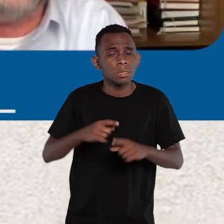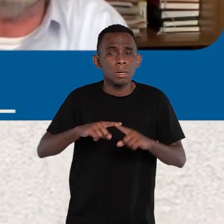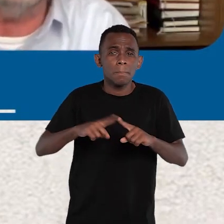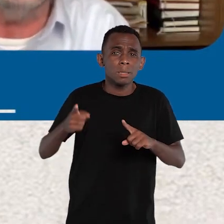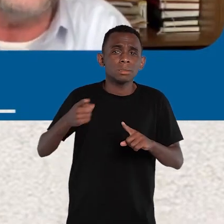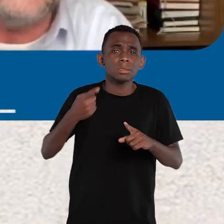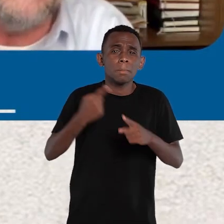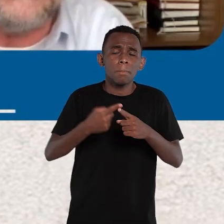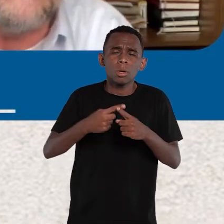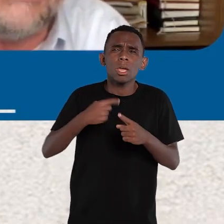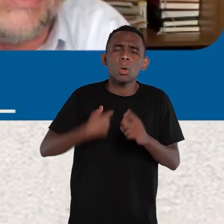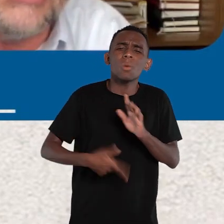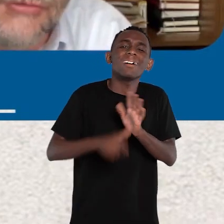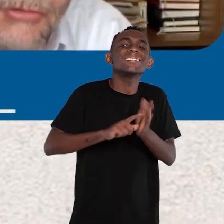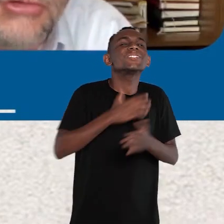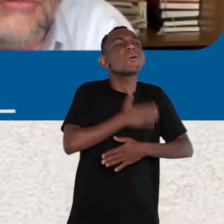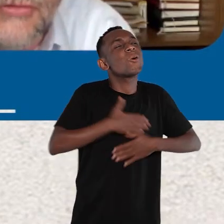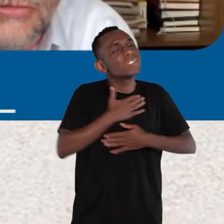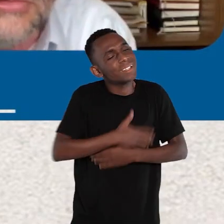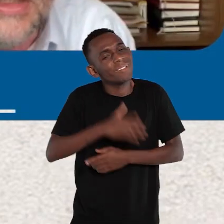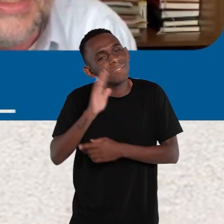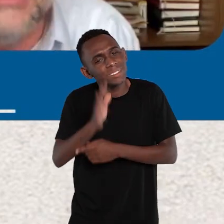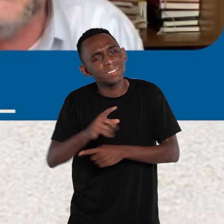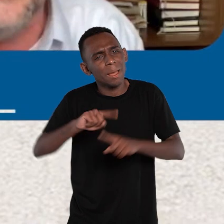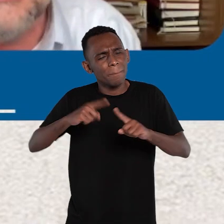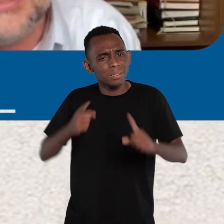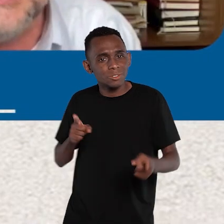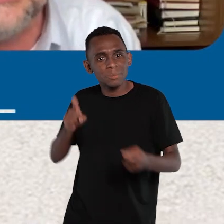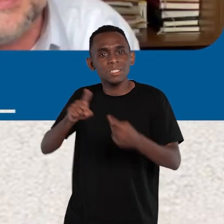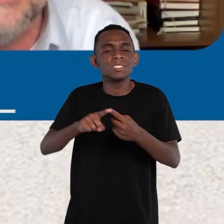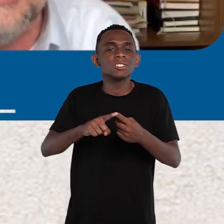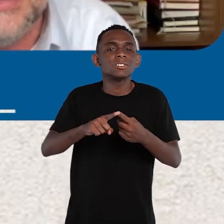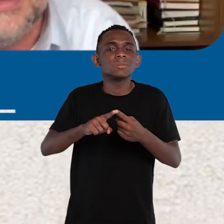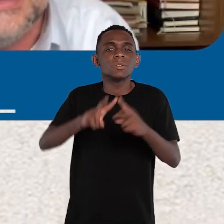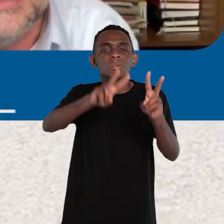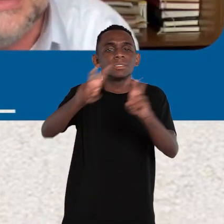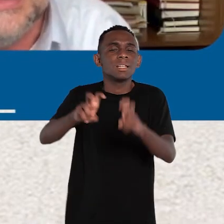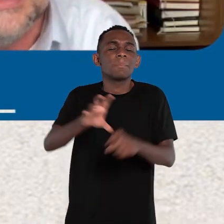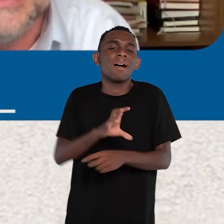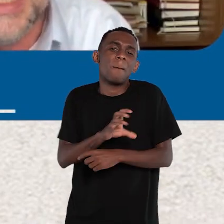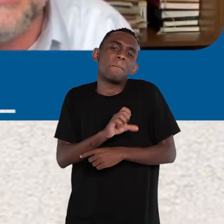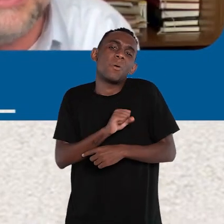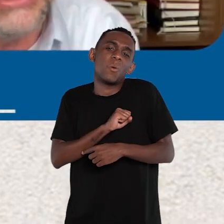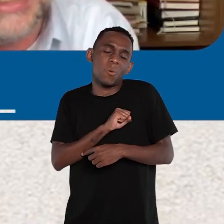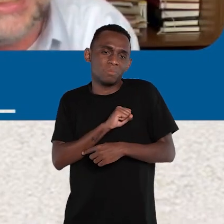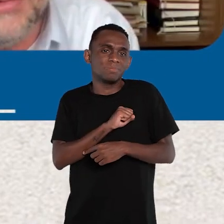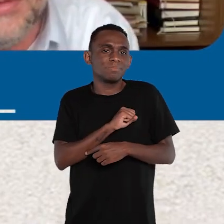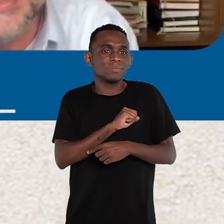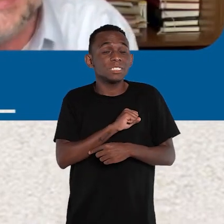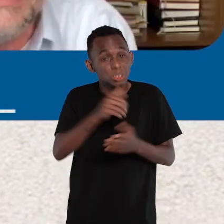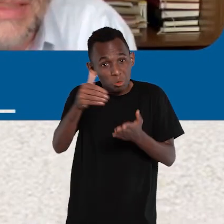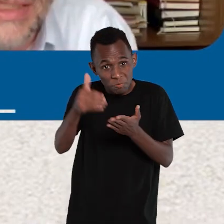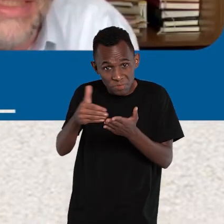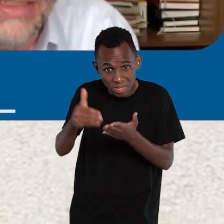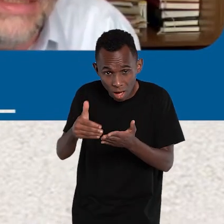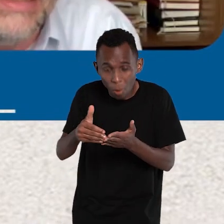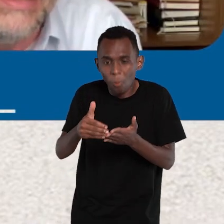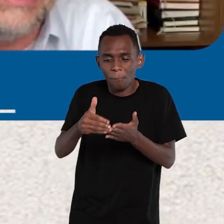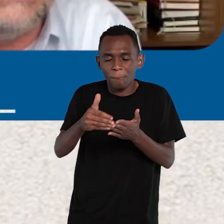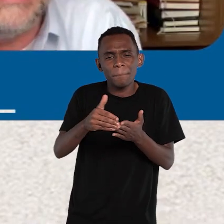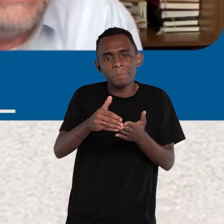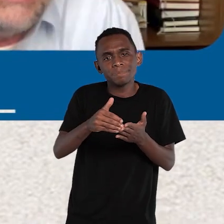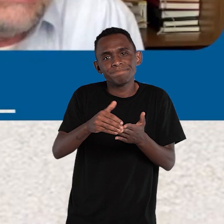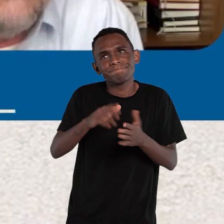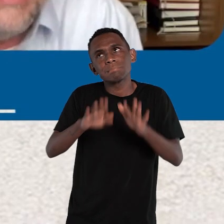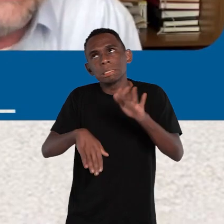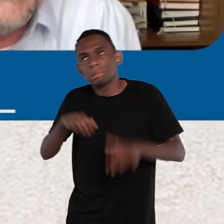é uma predileção por um universo. No fundo, eu queria contar uma história de amor. Sabe, uma história de amor que termina